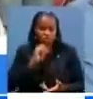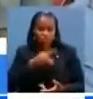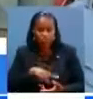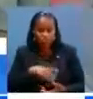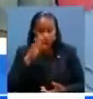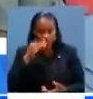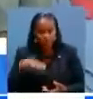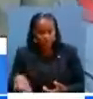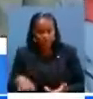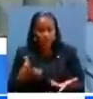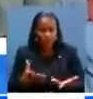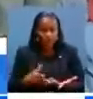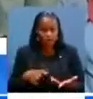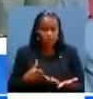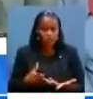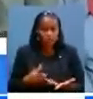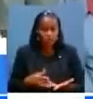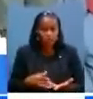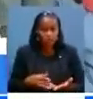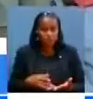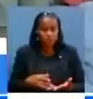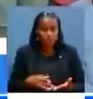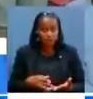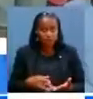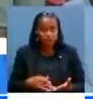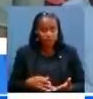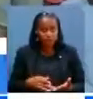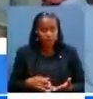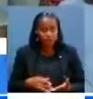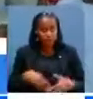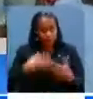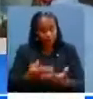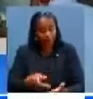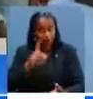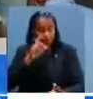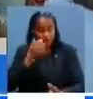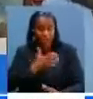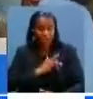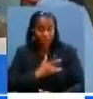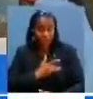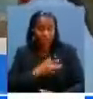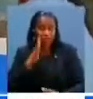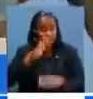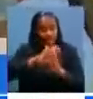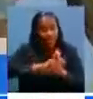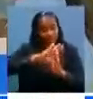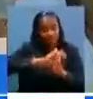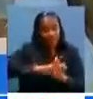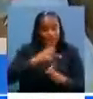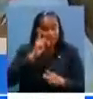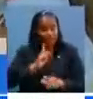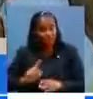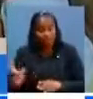proteger crianças e pessoas, passa segurança e amor, carinho, para que